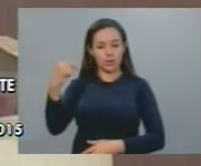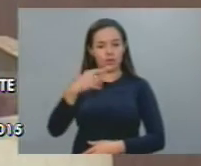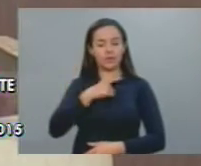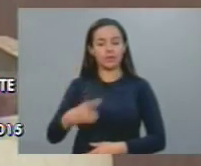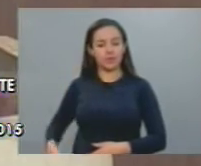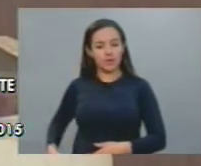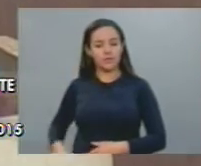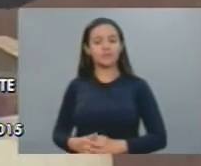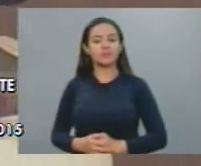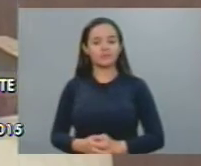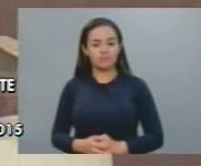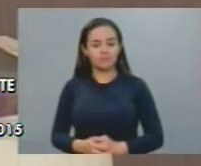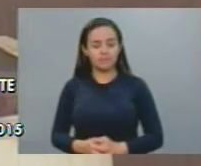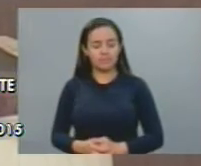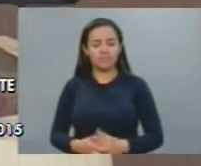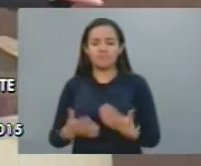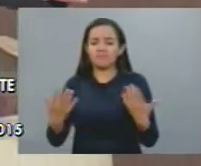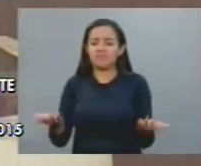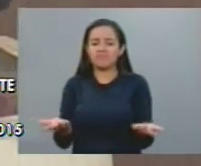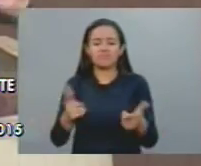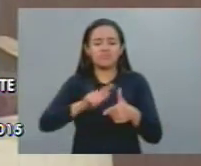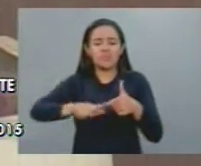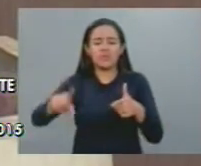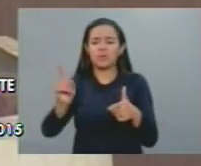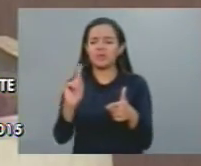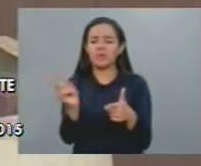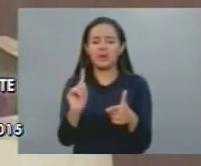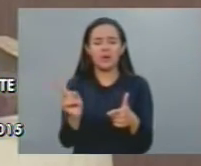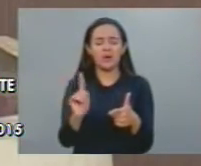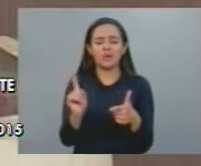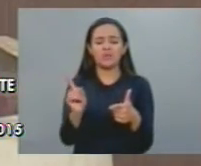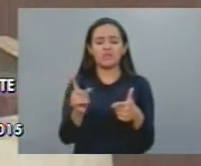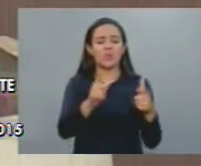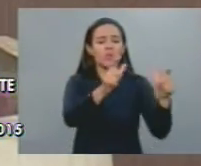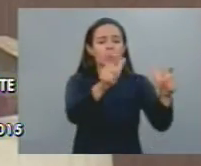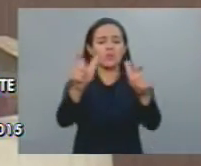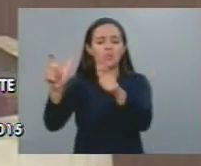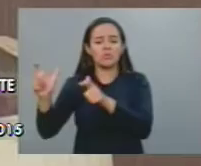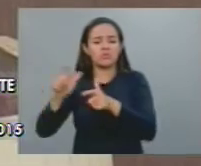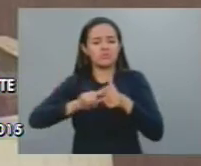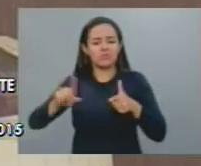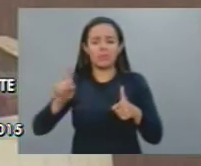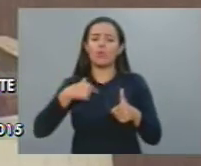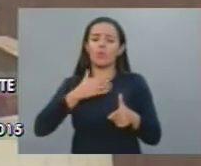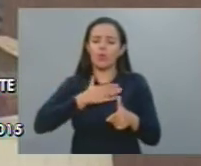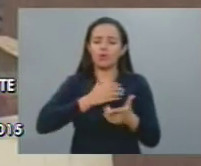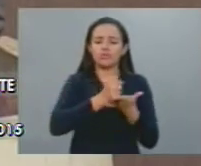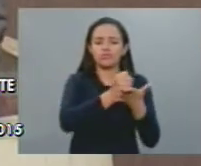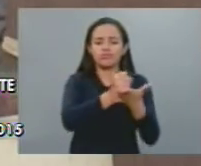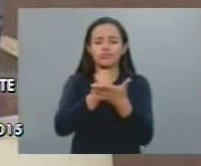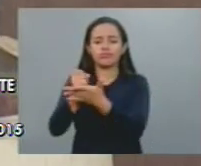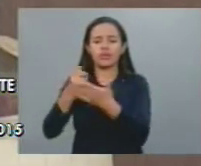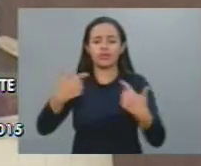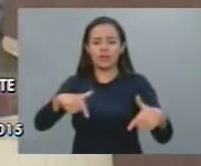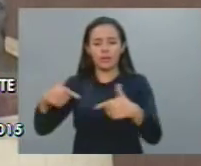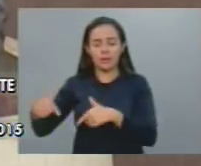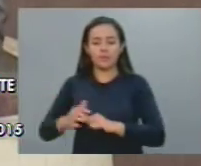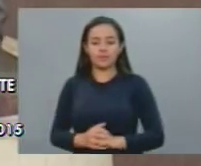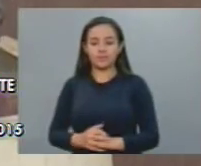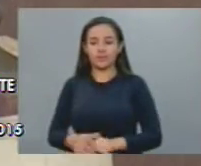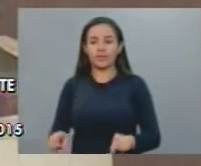sociais, independentemente de em quem estas maiorias votaram. Fizemos seminários de